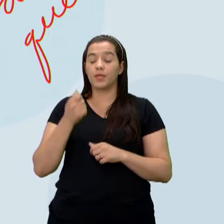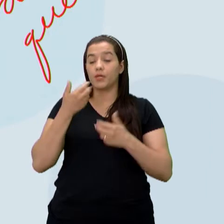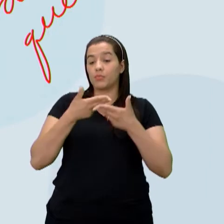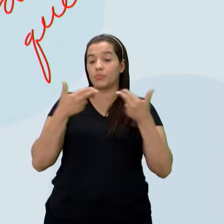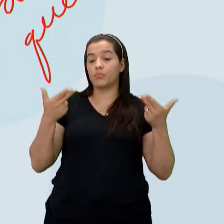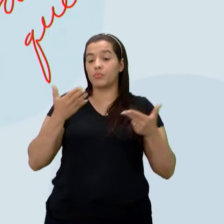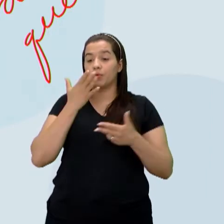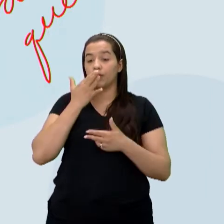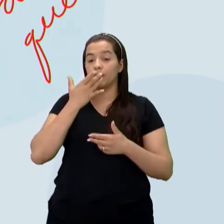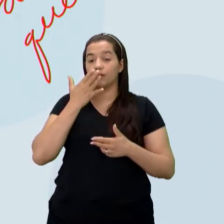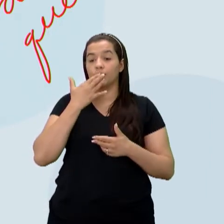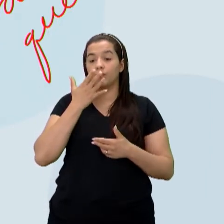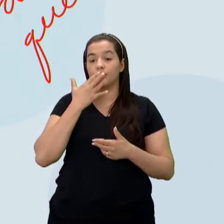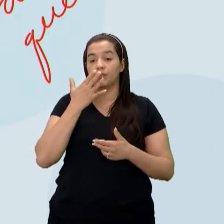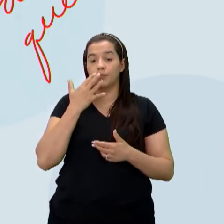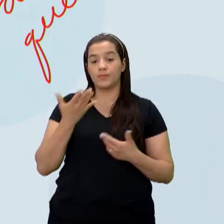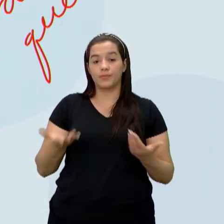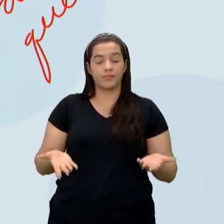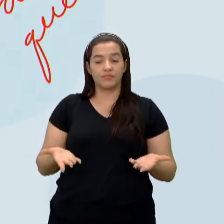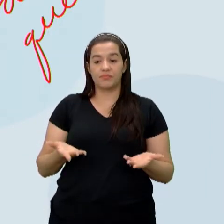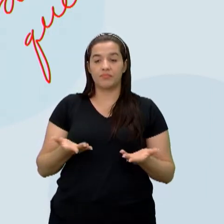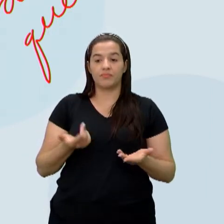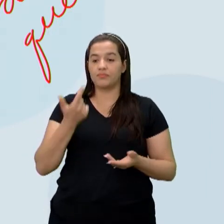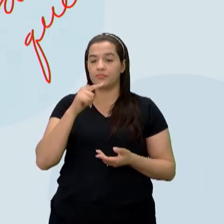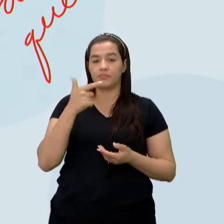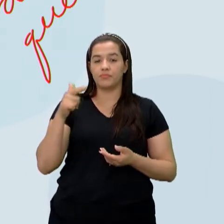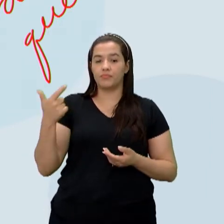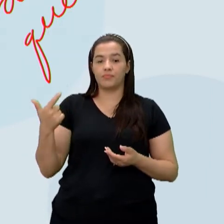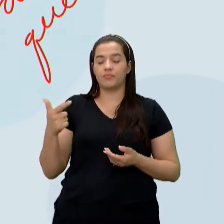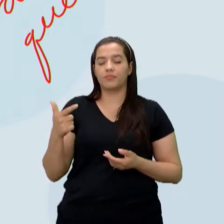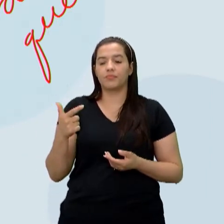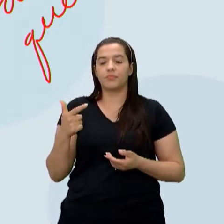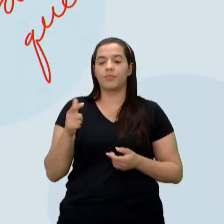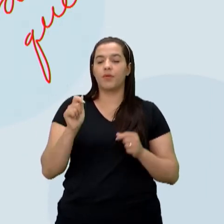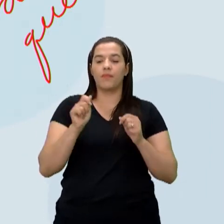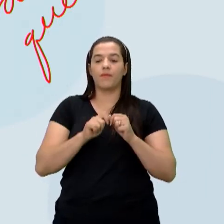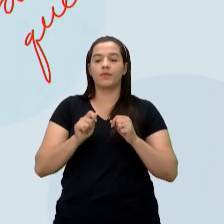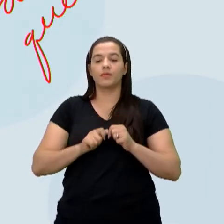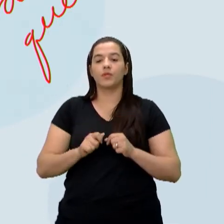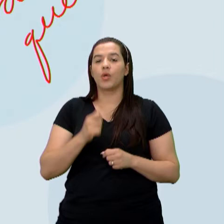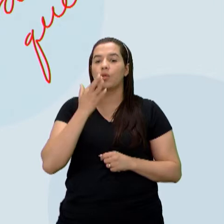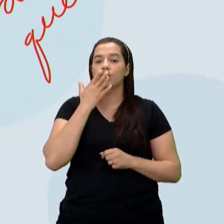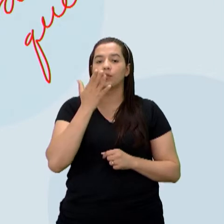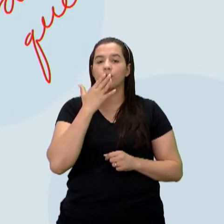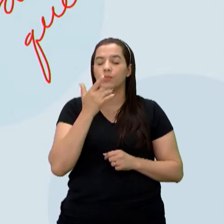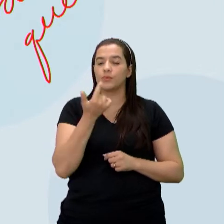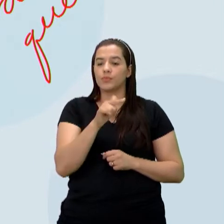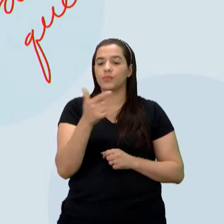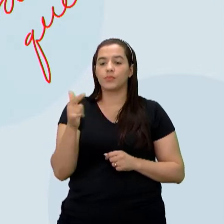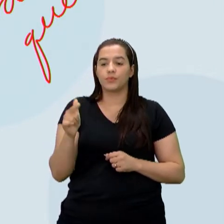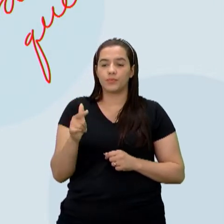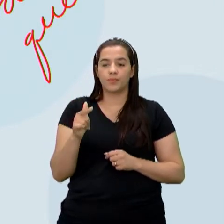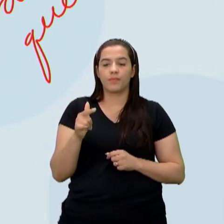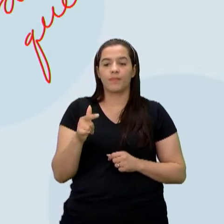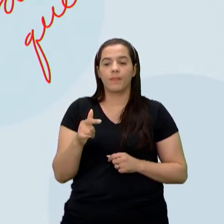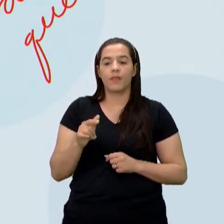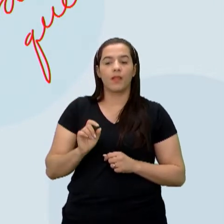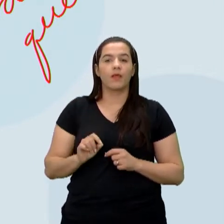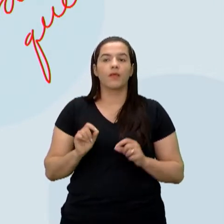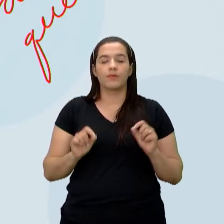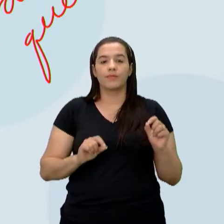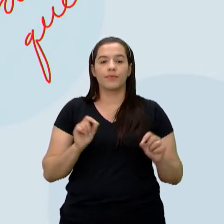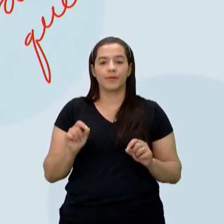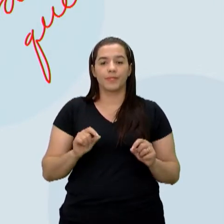cores, acontecia de formar esses halos aí, esses espectros de cores, esses halos são como se